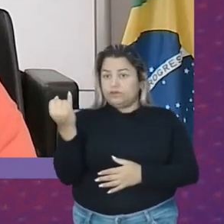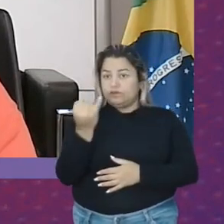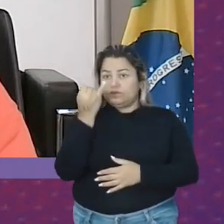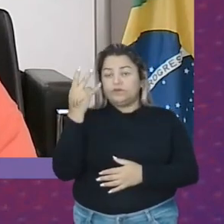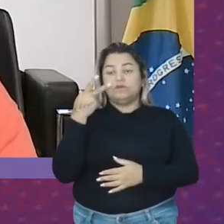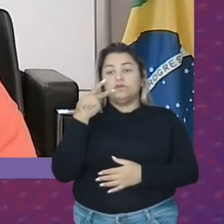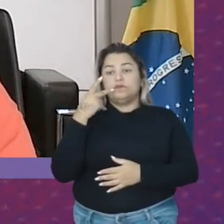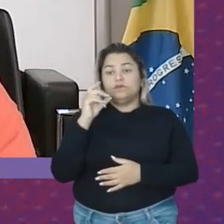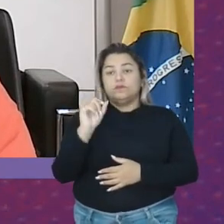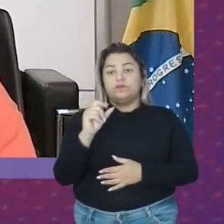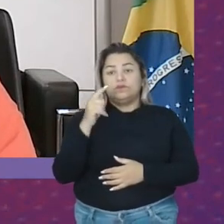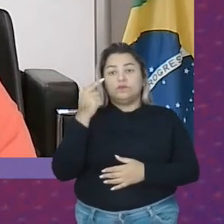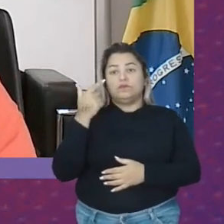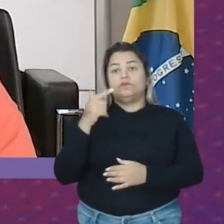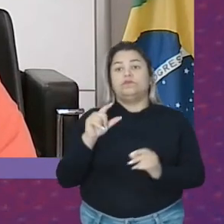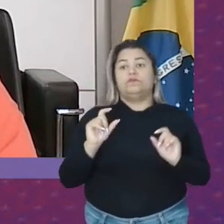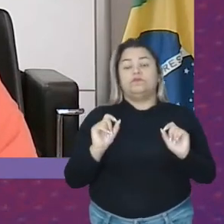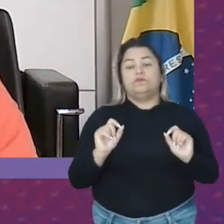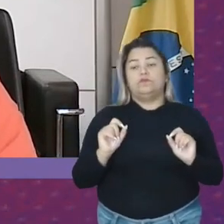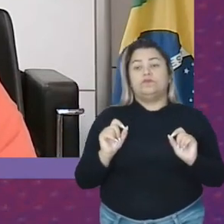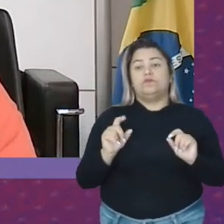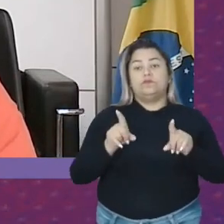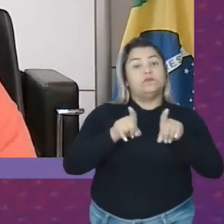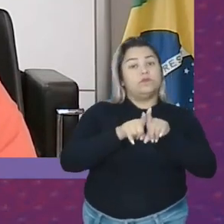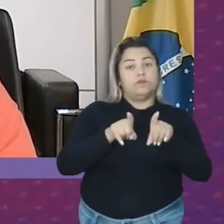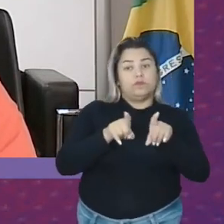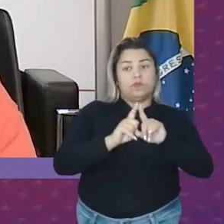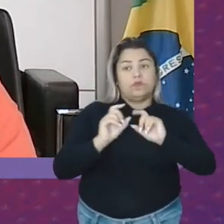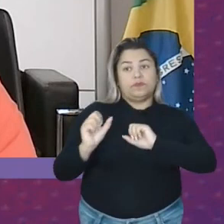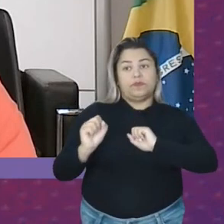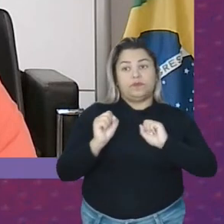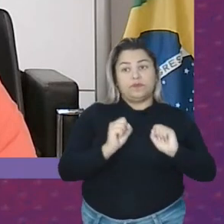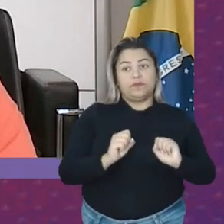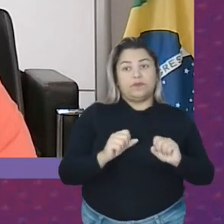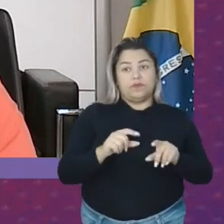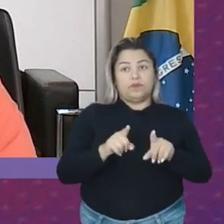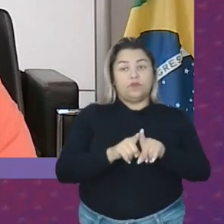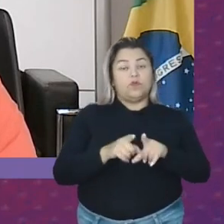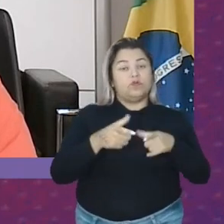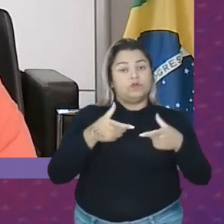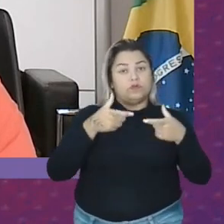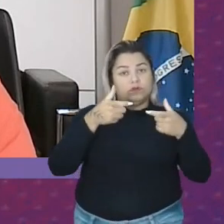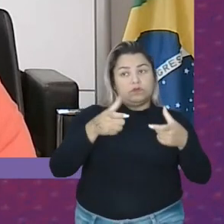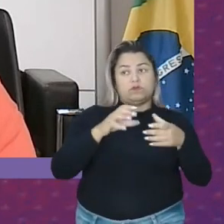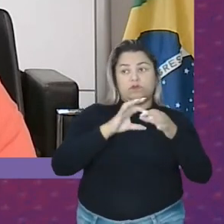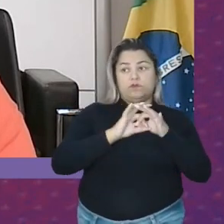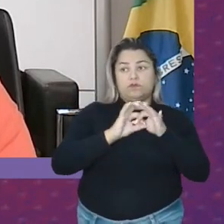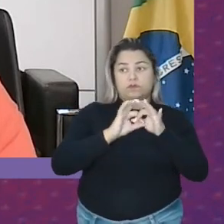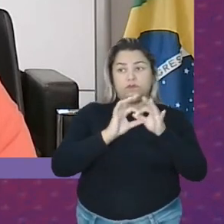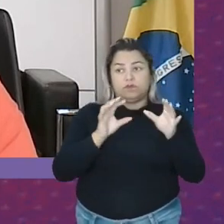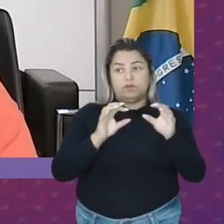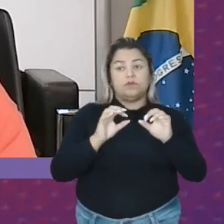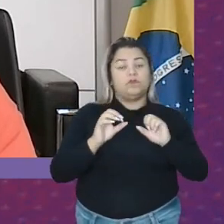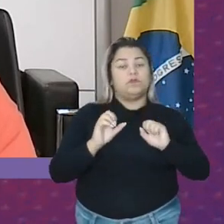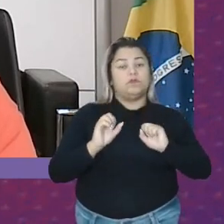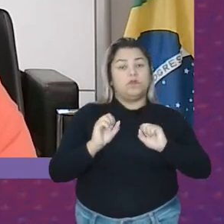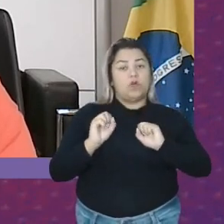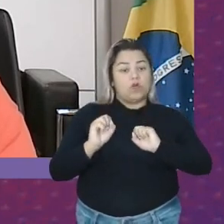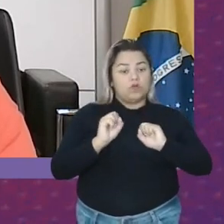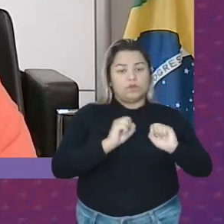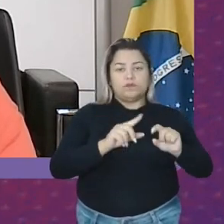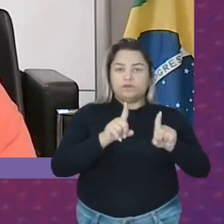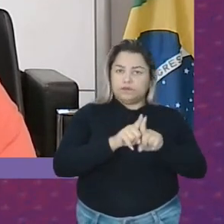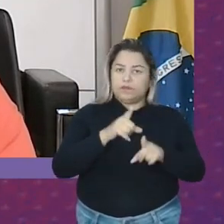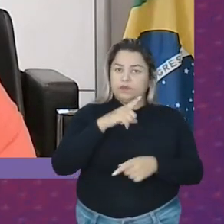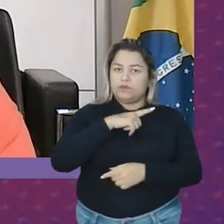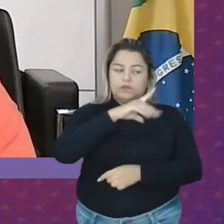para garantir que as mulheres também possam estar em espaço de visibilidade e de poder. E temos também